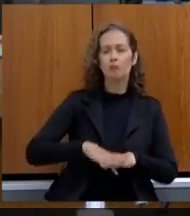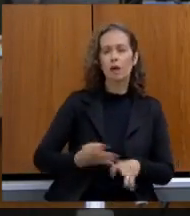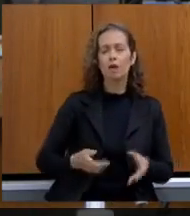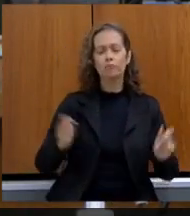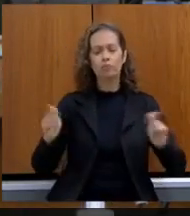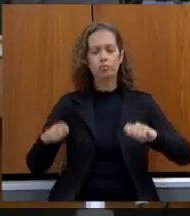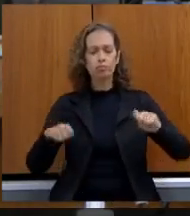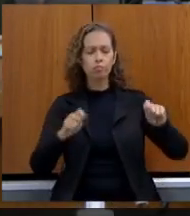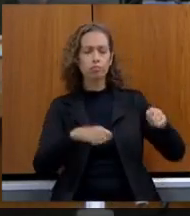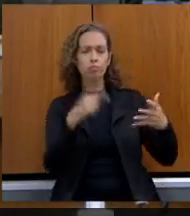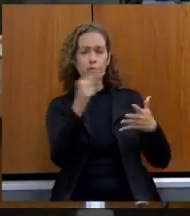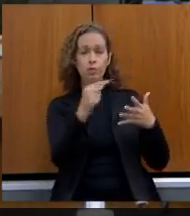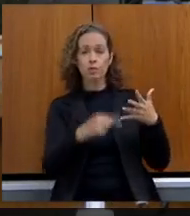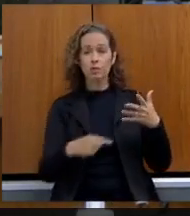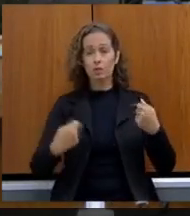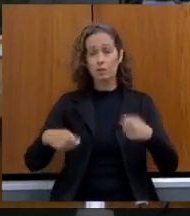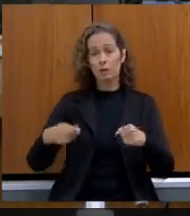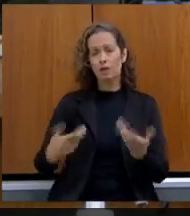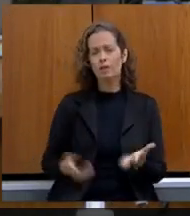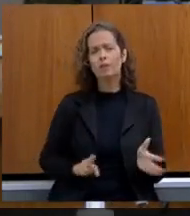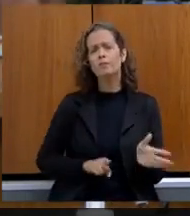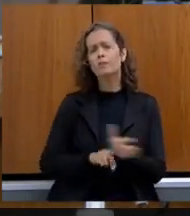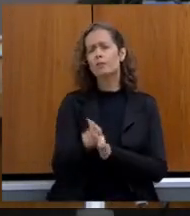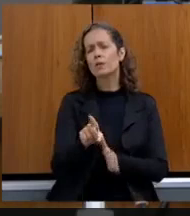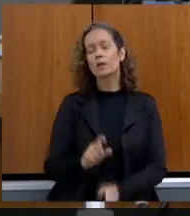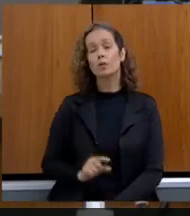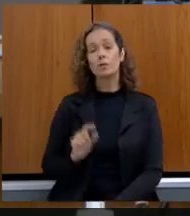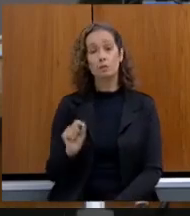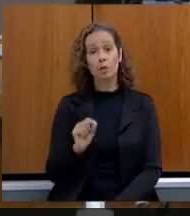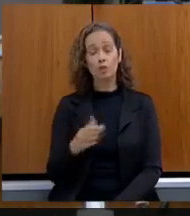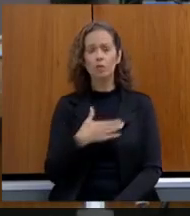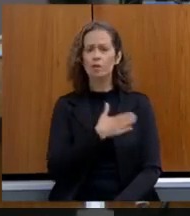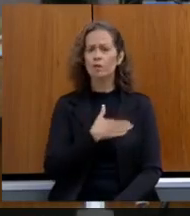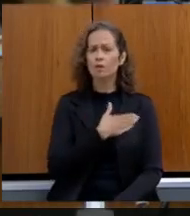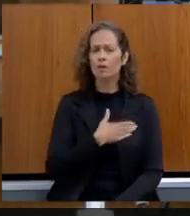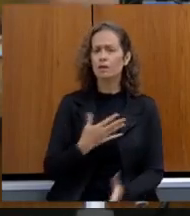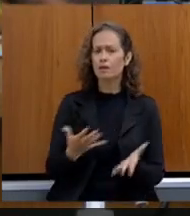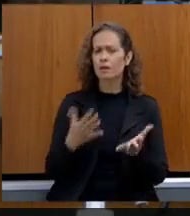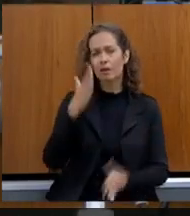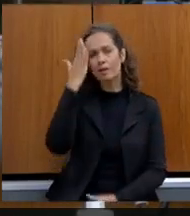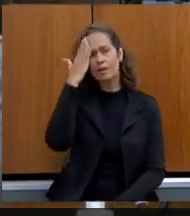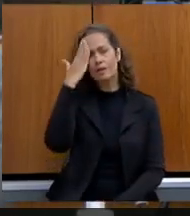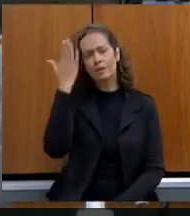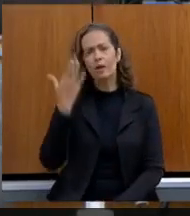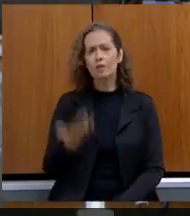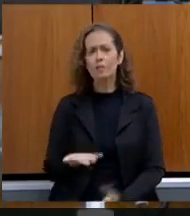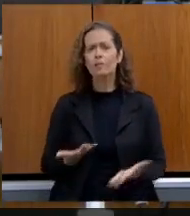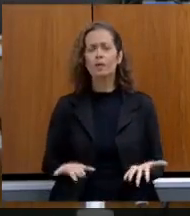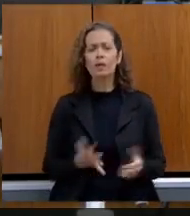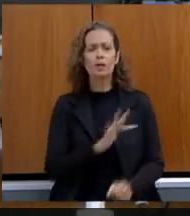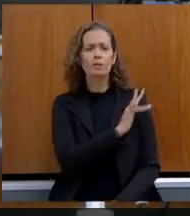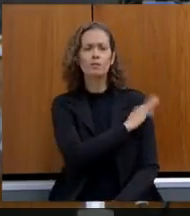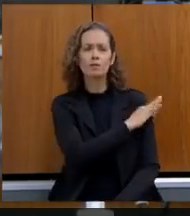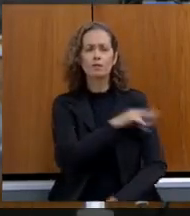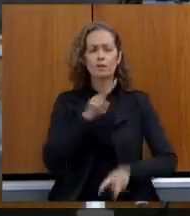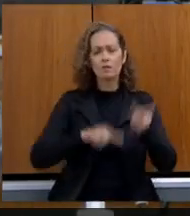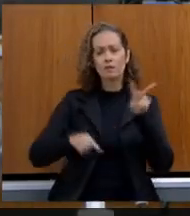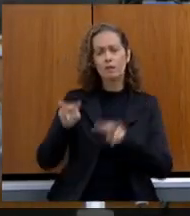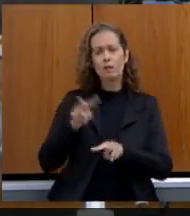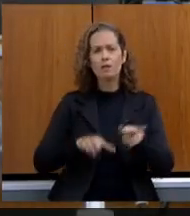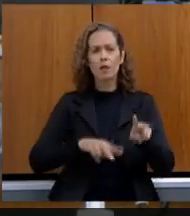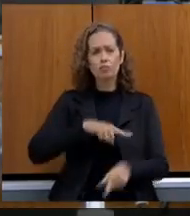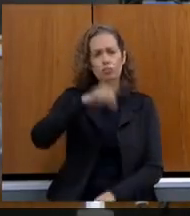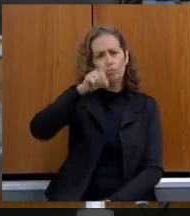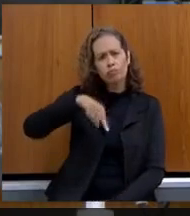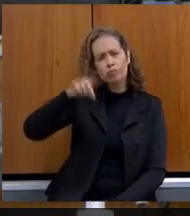necessárias e a minha pergunta é eu gostaria de saber até como fruto desses processos de fiscalização que a gente faz os